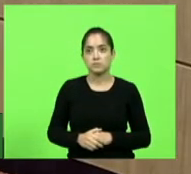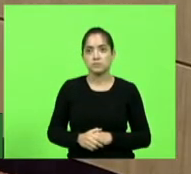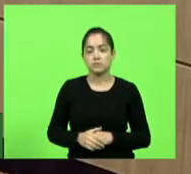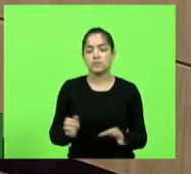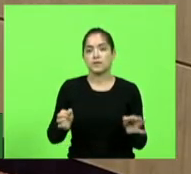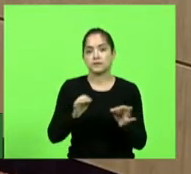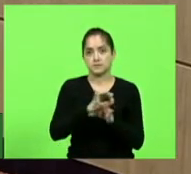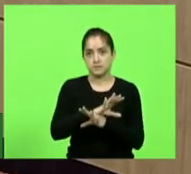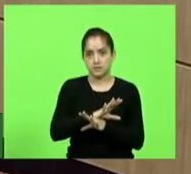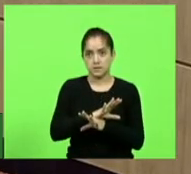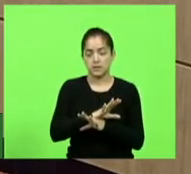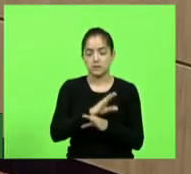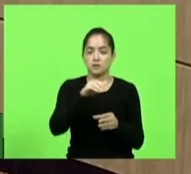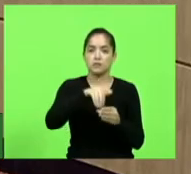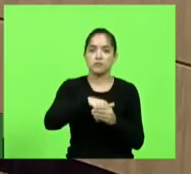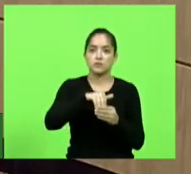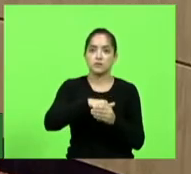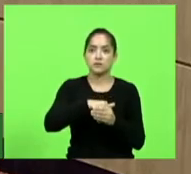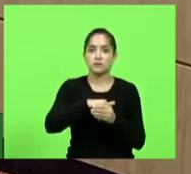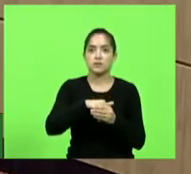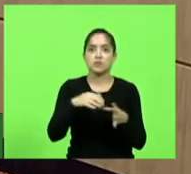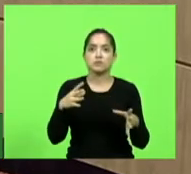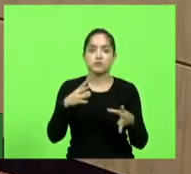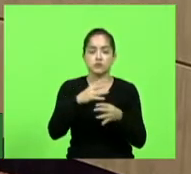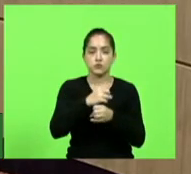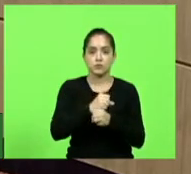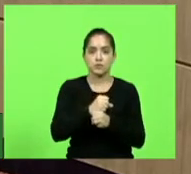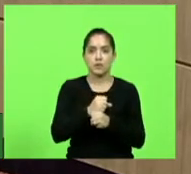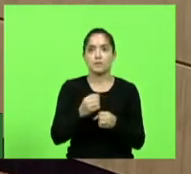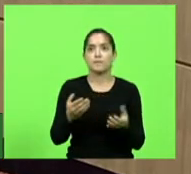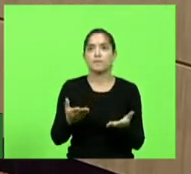Encerrada votação, colho o resultado.